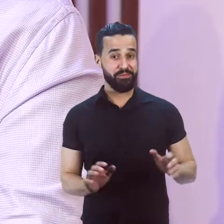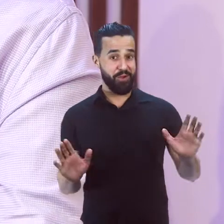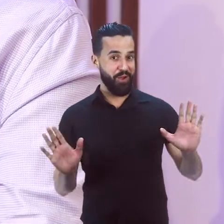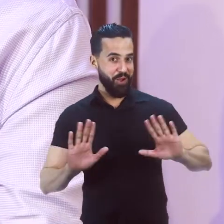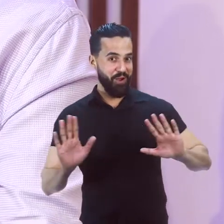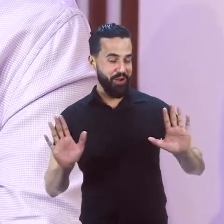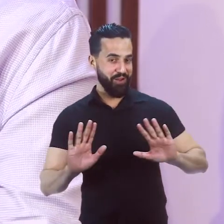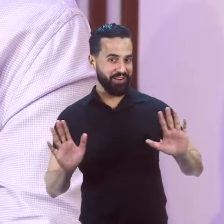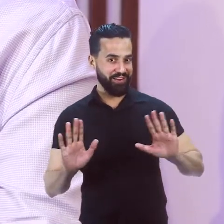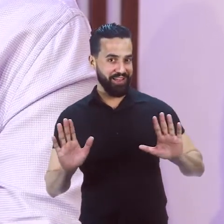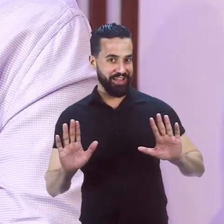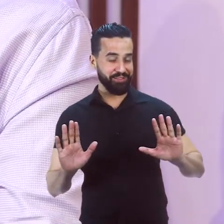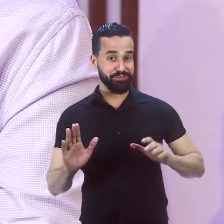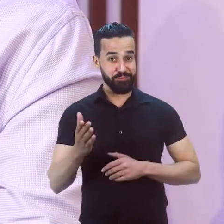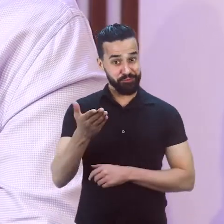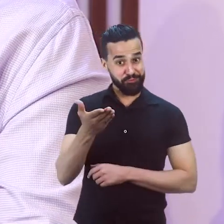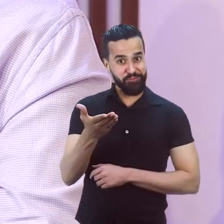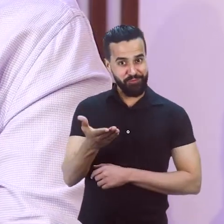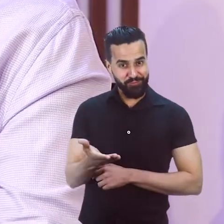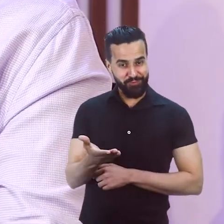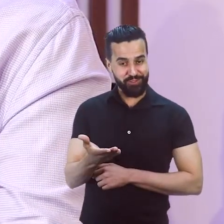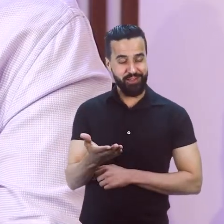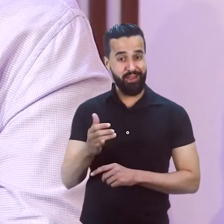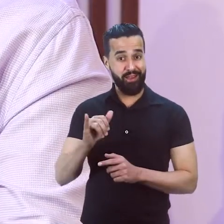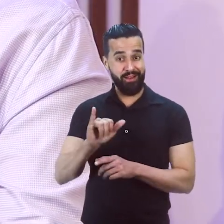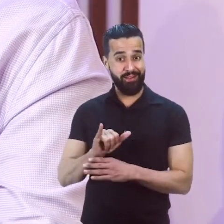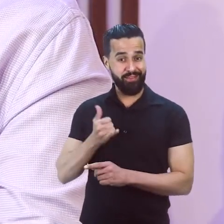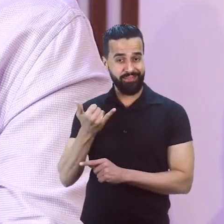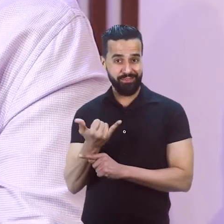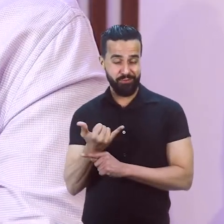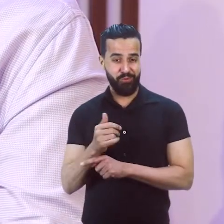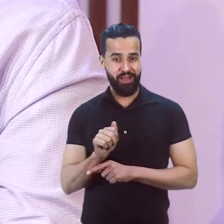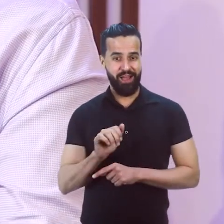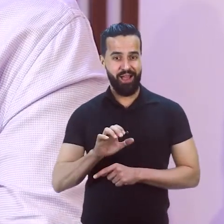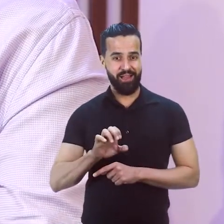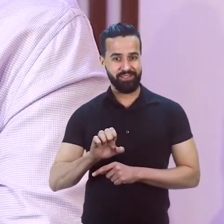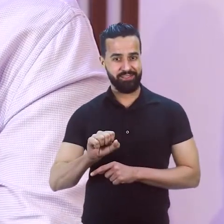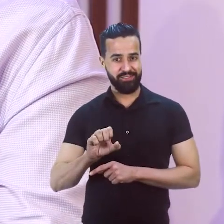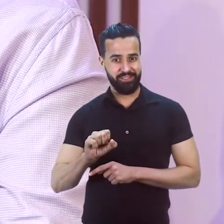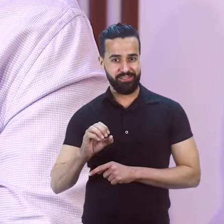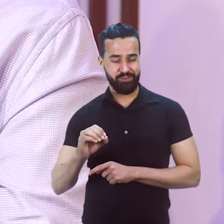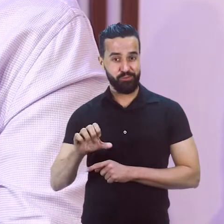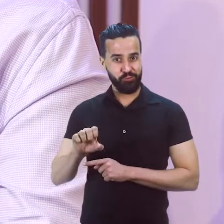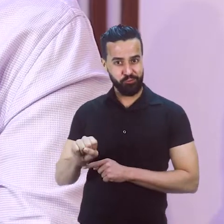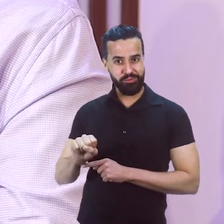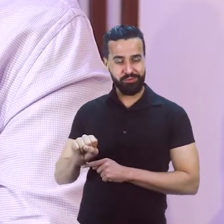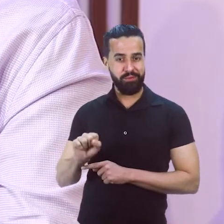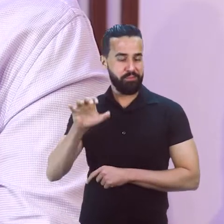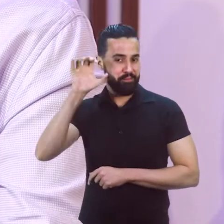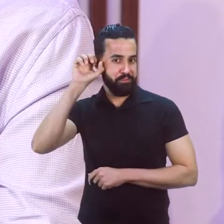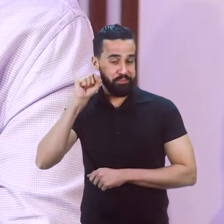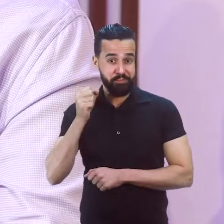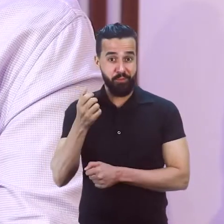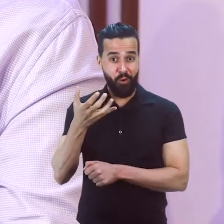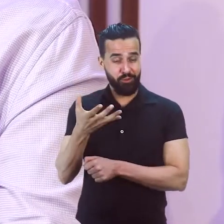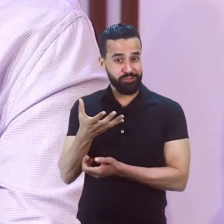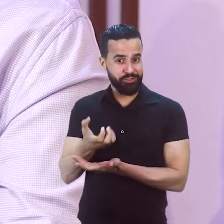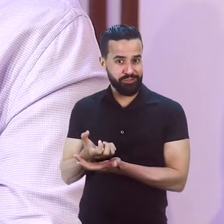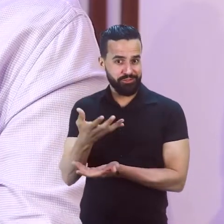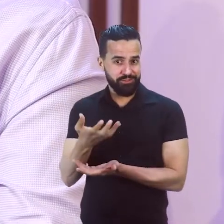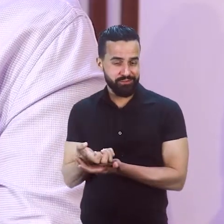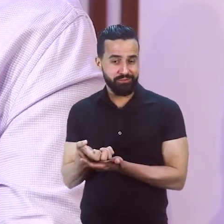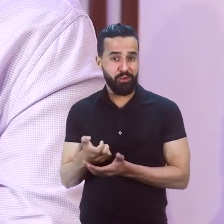Olá, você está no canal da Acessos Podcast, espaço de